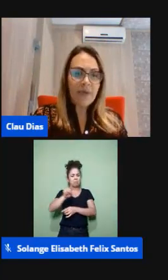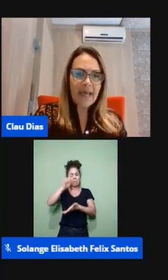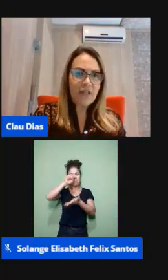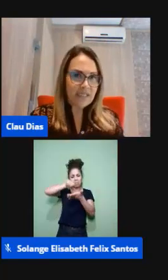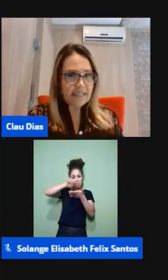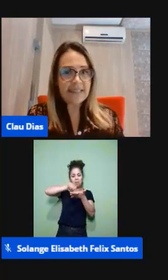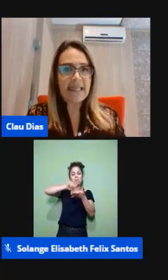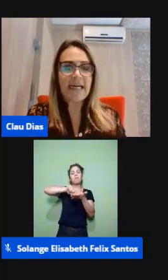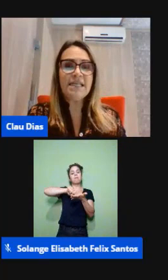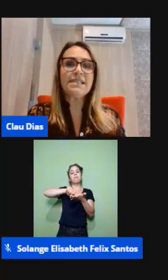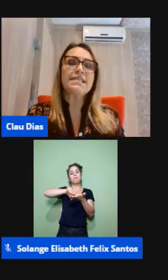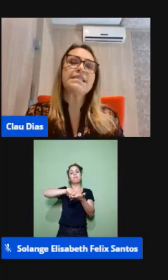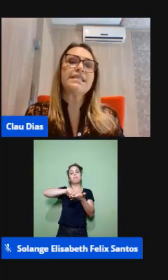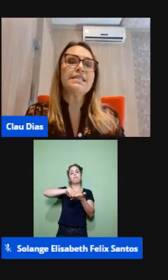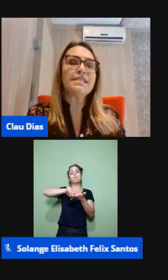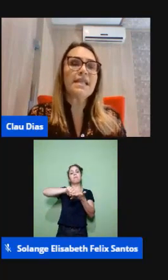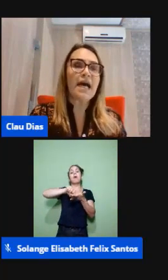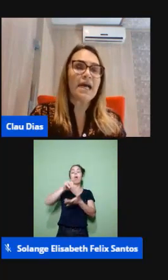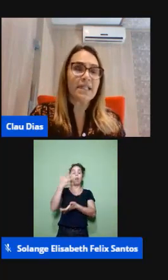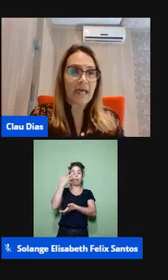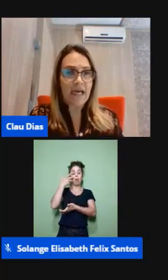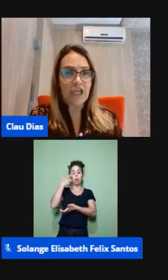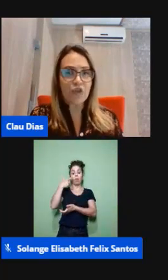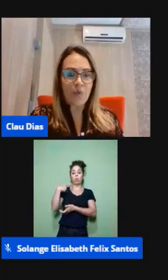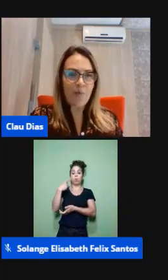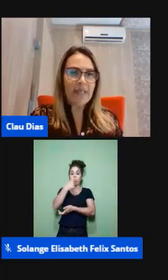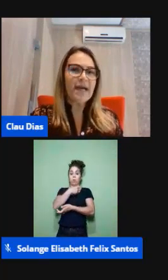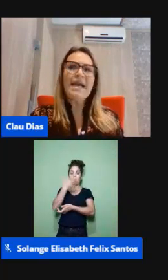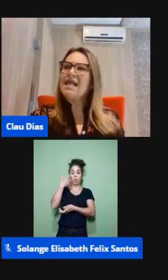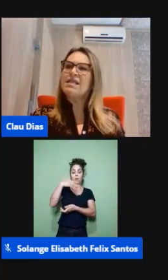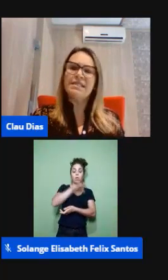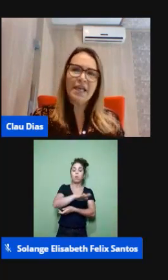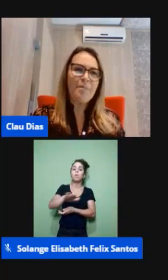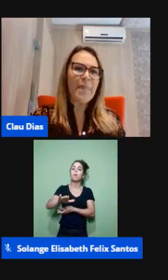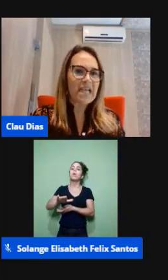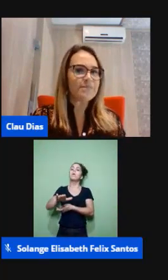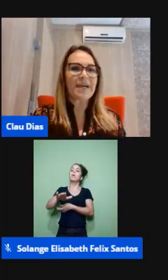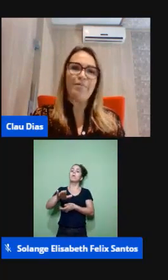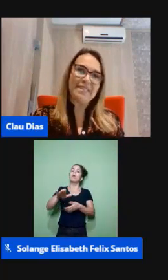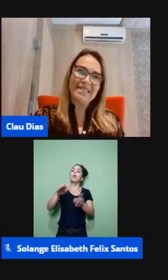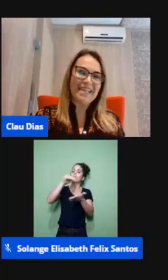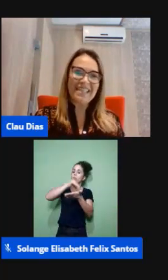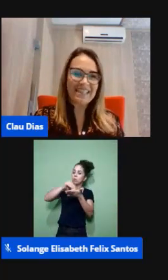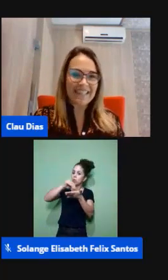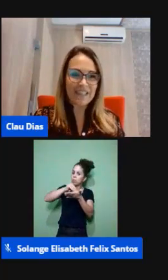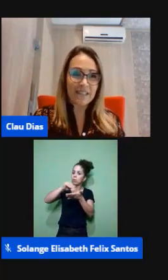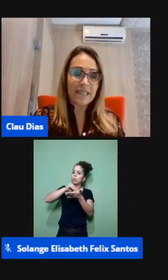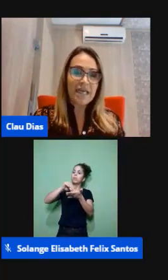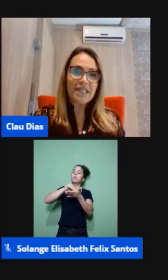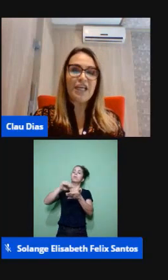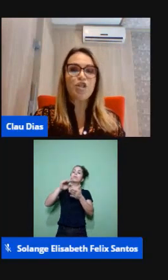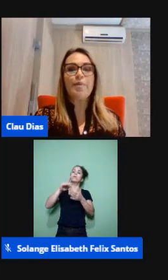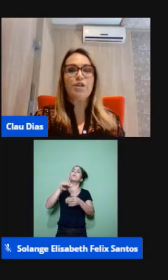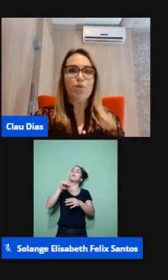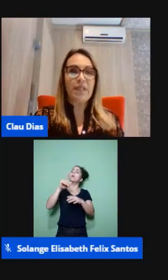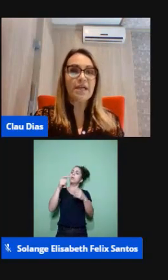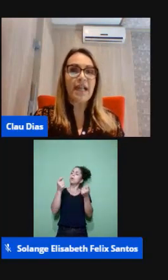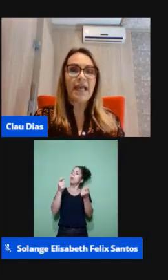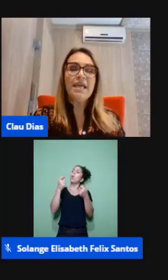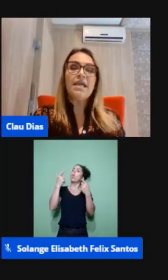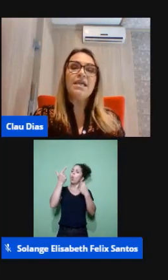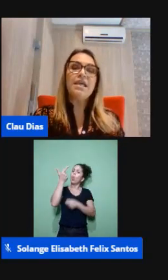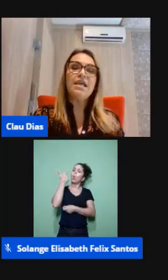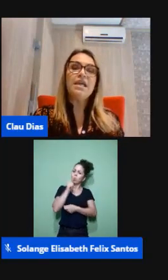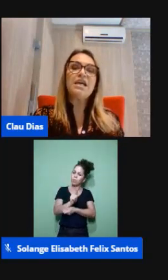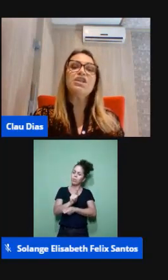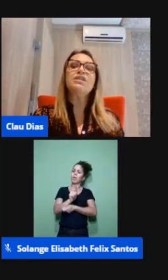né? Nossas crianças, as crianças da rede pública, elas têm a mesma capacidade das crianças da rede particular,